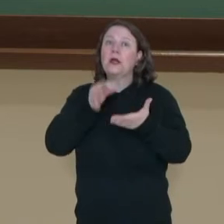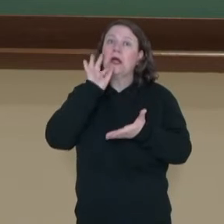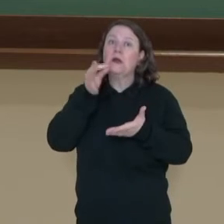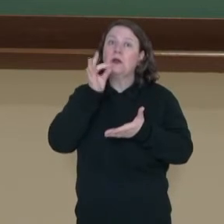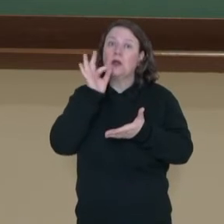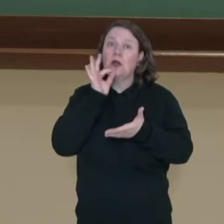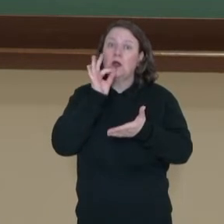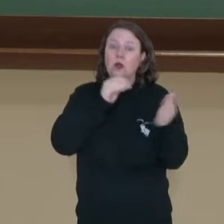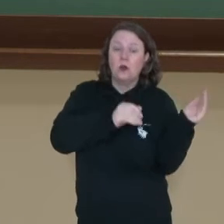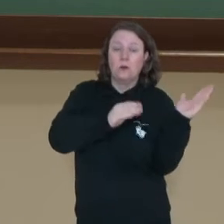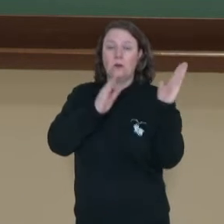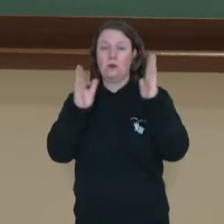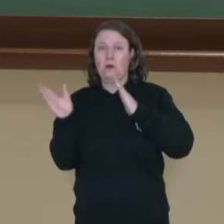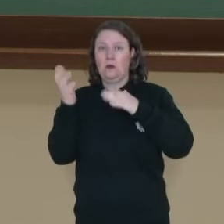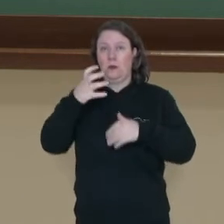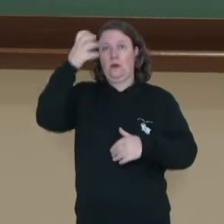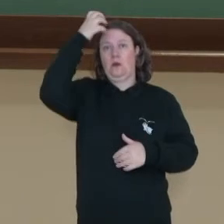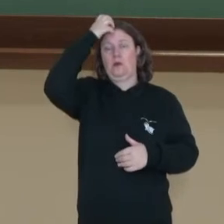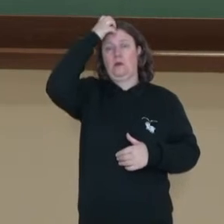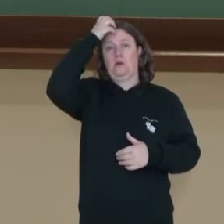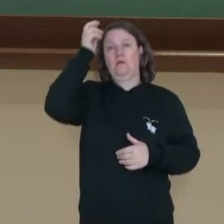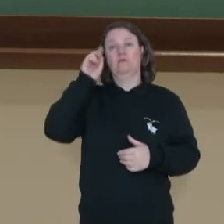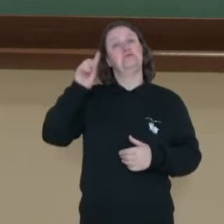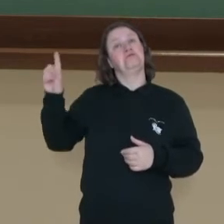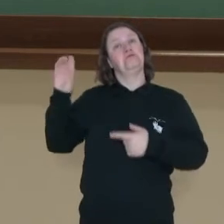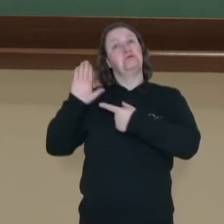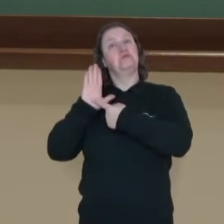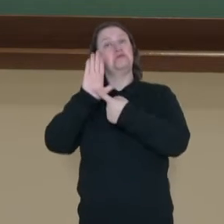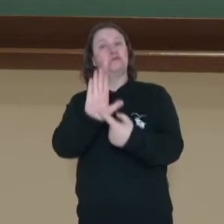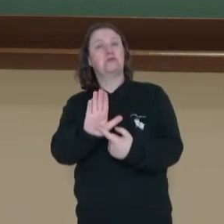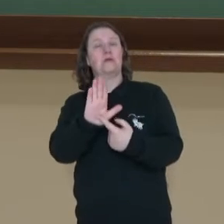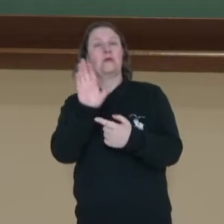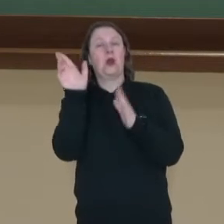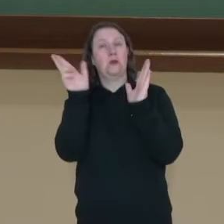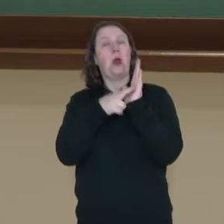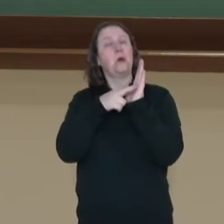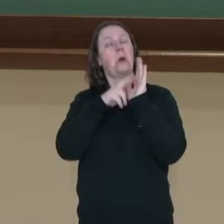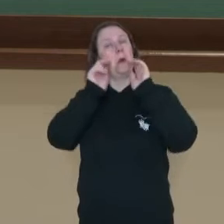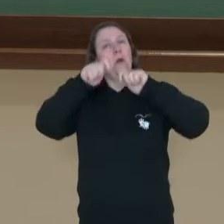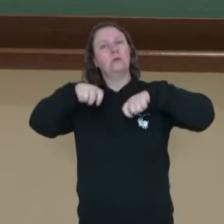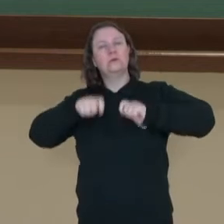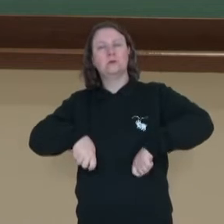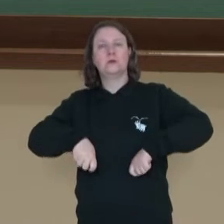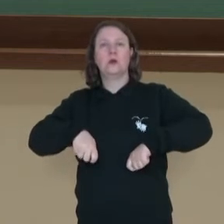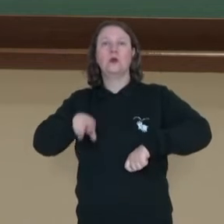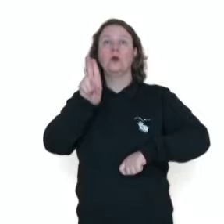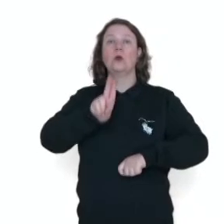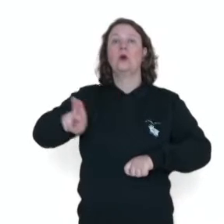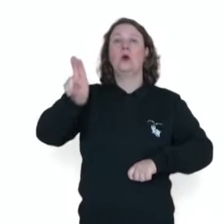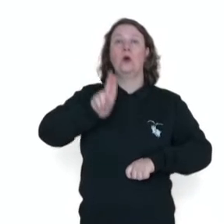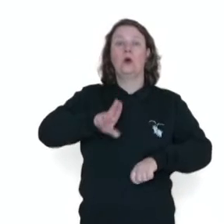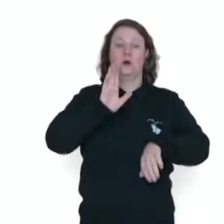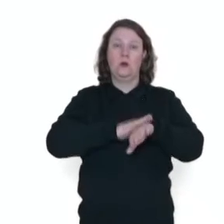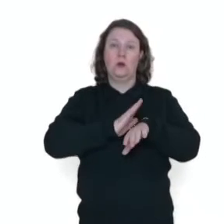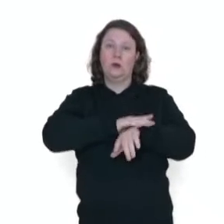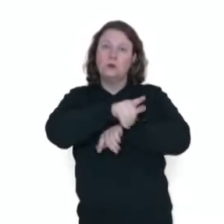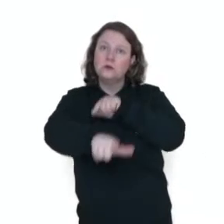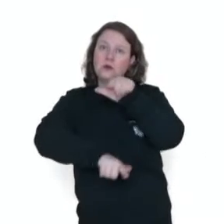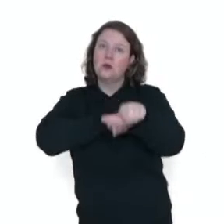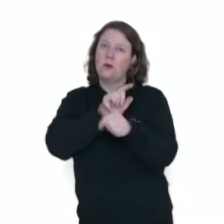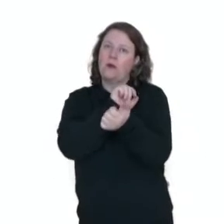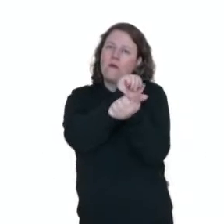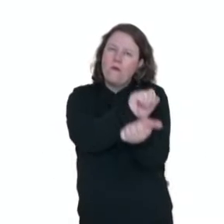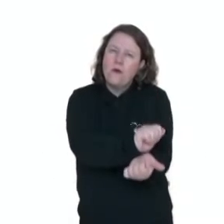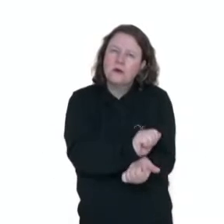período imperial, né? Trago aqui uma possibilidade. Essa cafeicultura foi feita com o uso da mão de obra escrava, em um primeiro